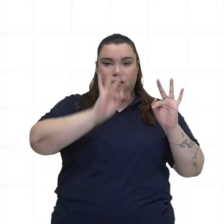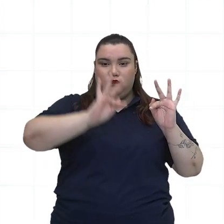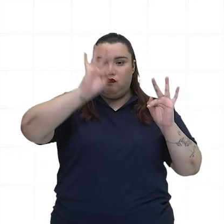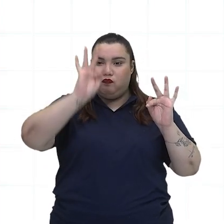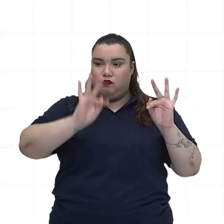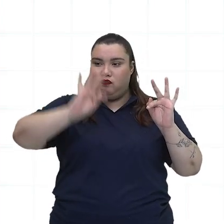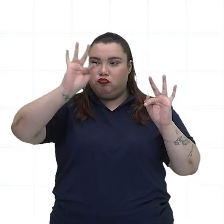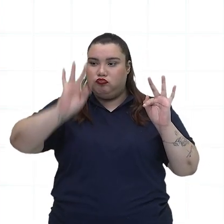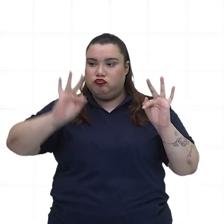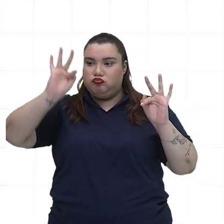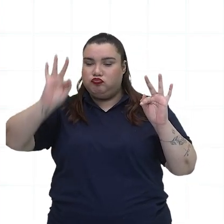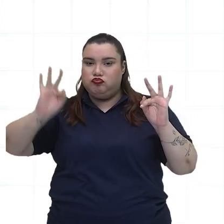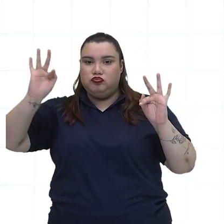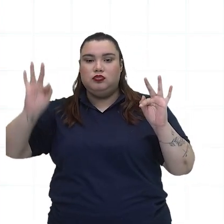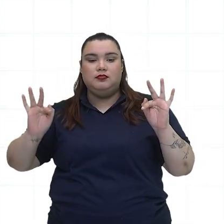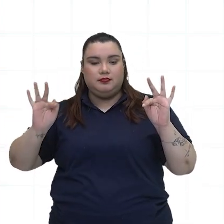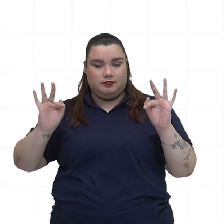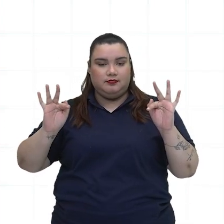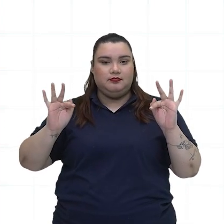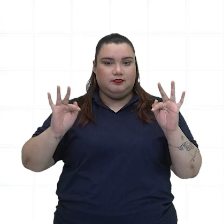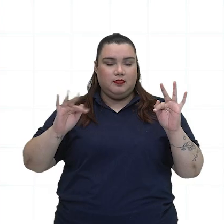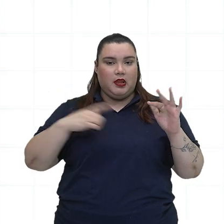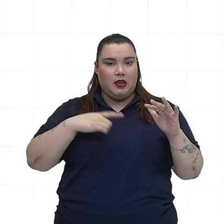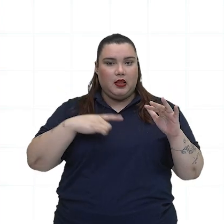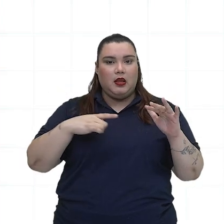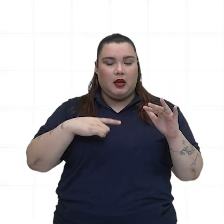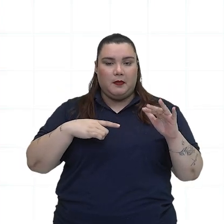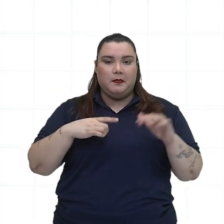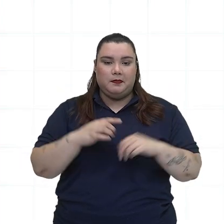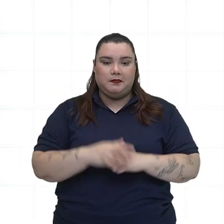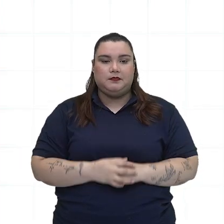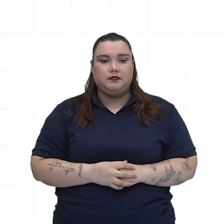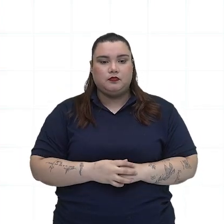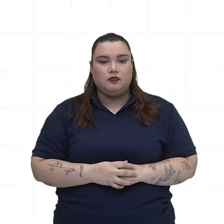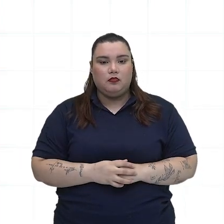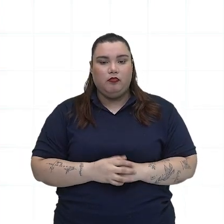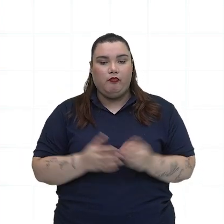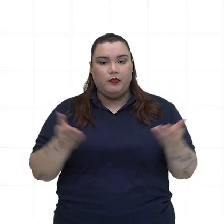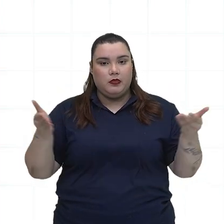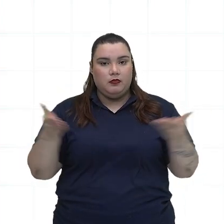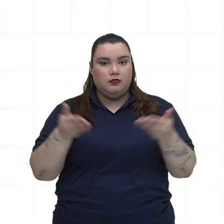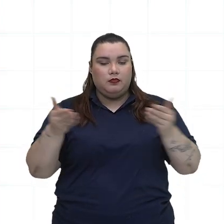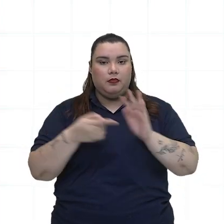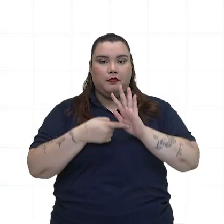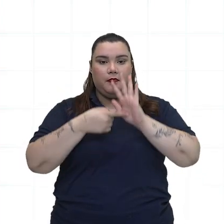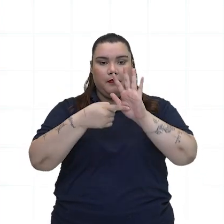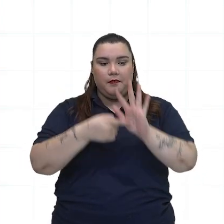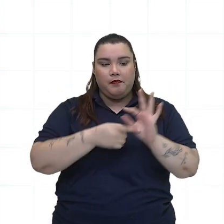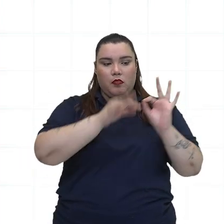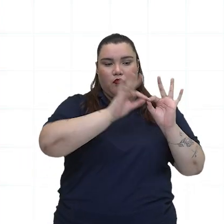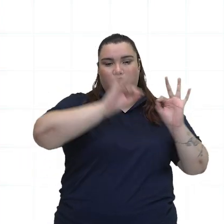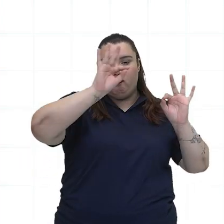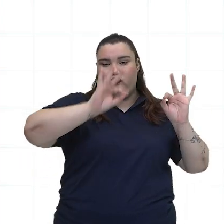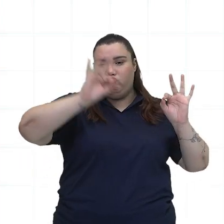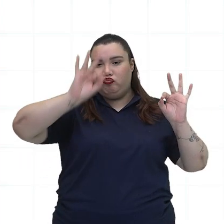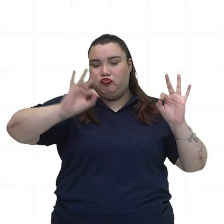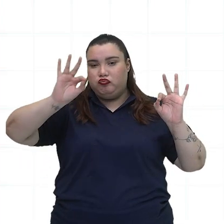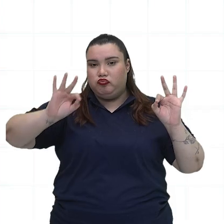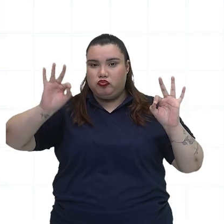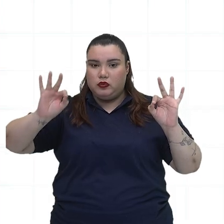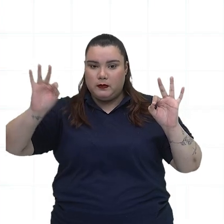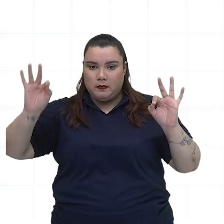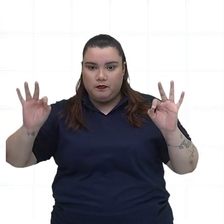suas ondas com uma frequência de vibração alta. Agora a gente vai escutar um áudio de um exemplo de um